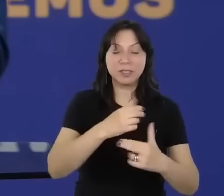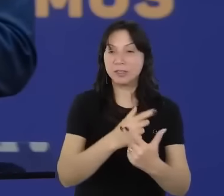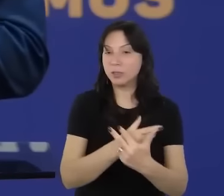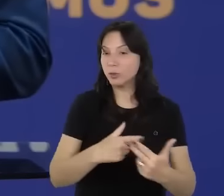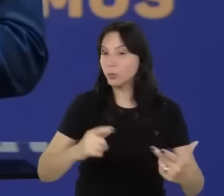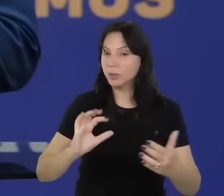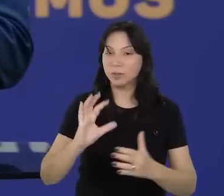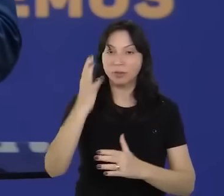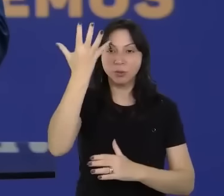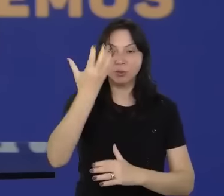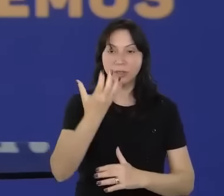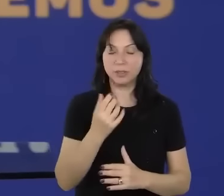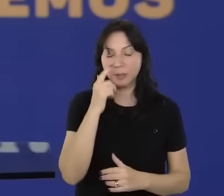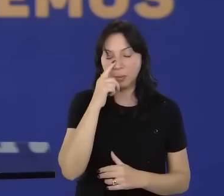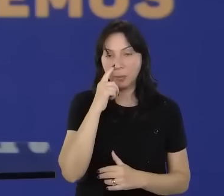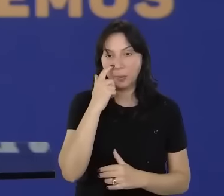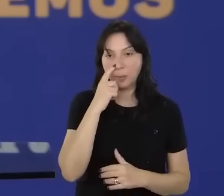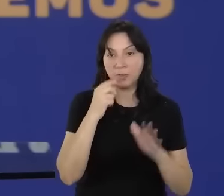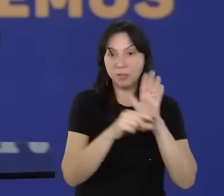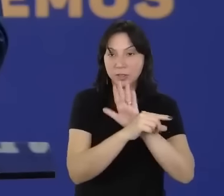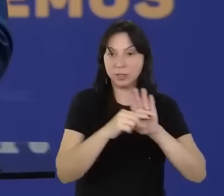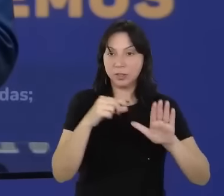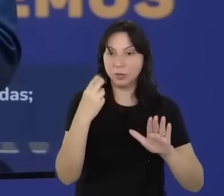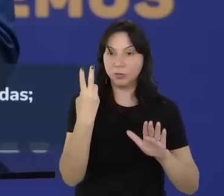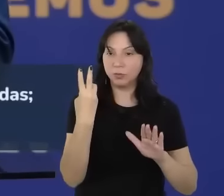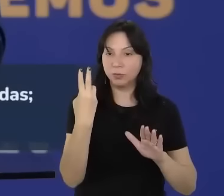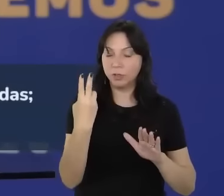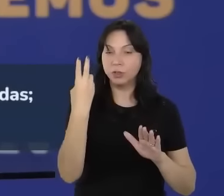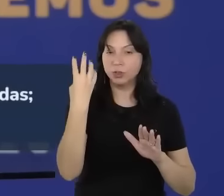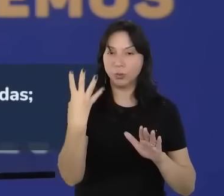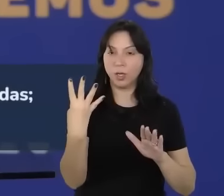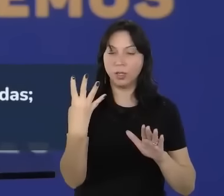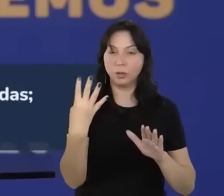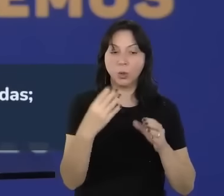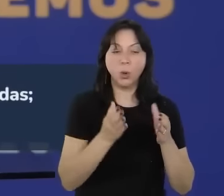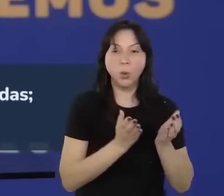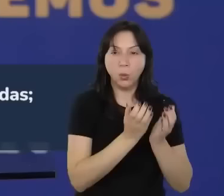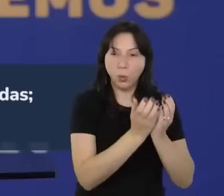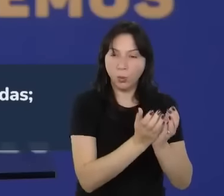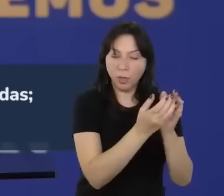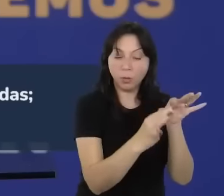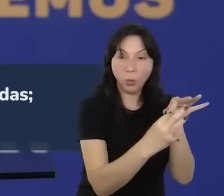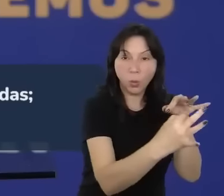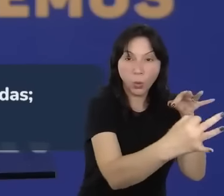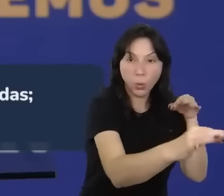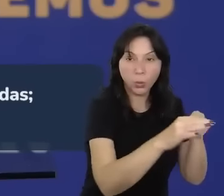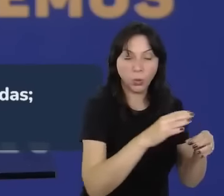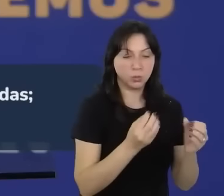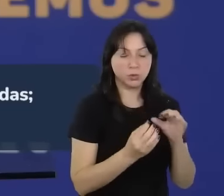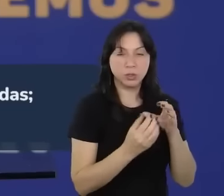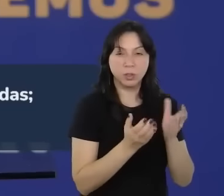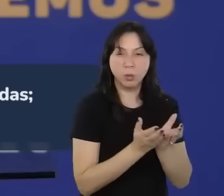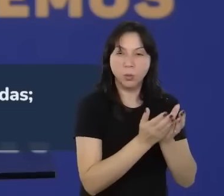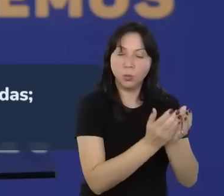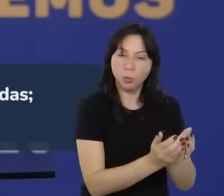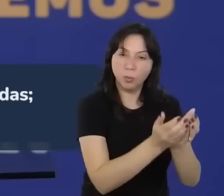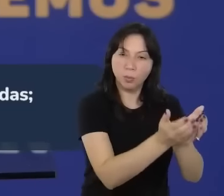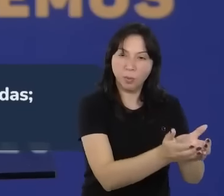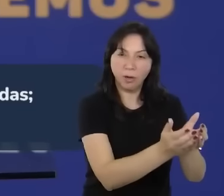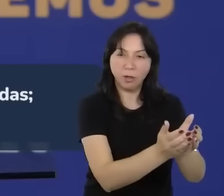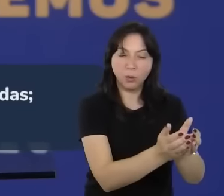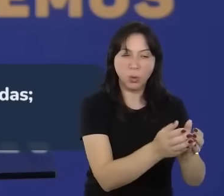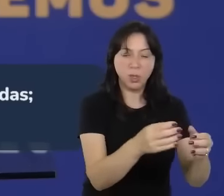verso 24 entretanto o barco já estava longe a muitos estádios da terra AD pelas